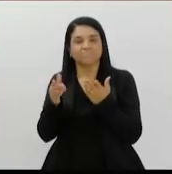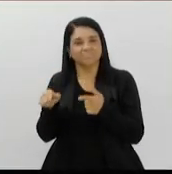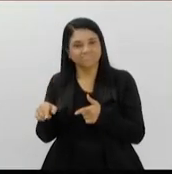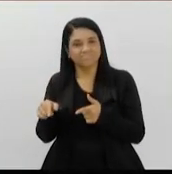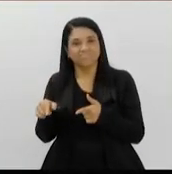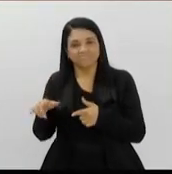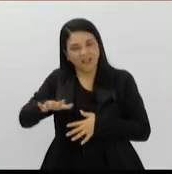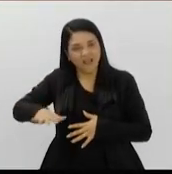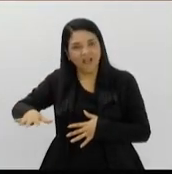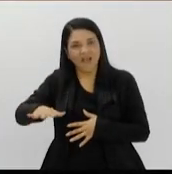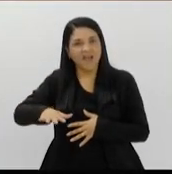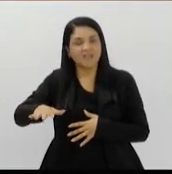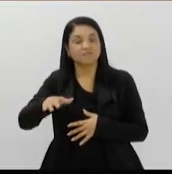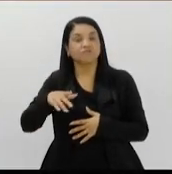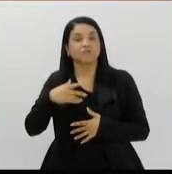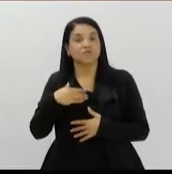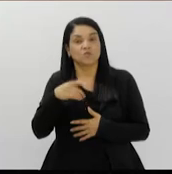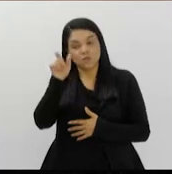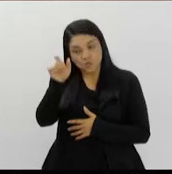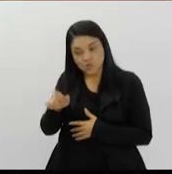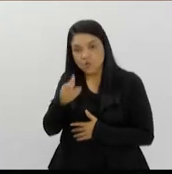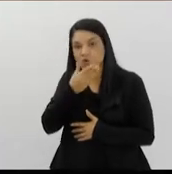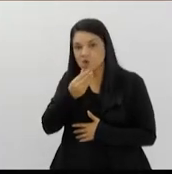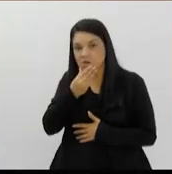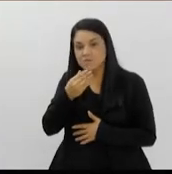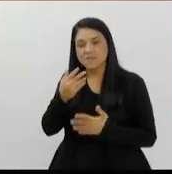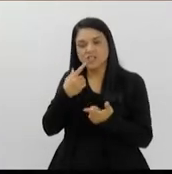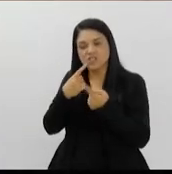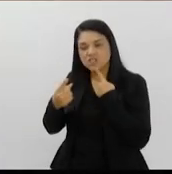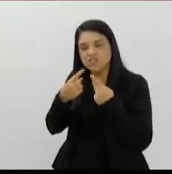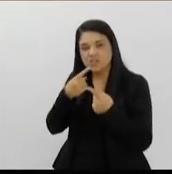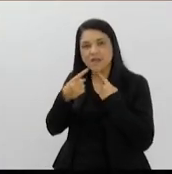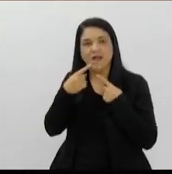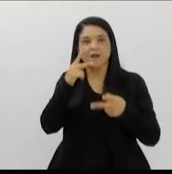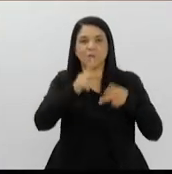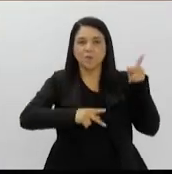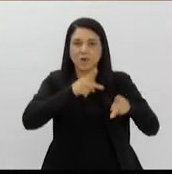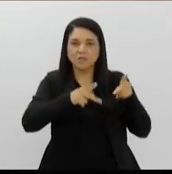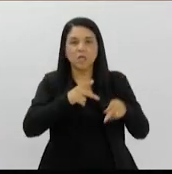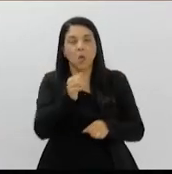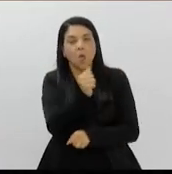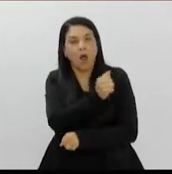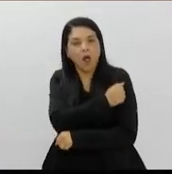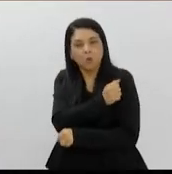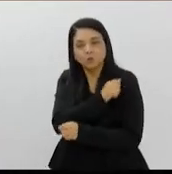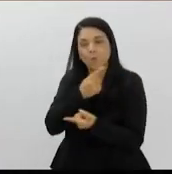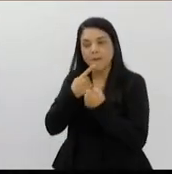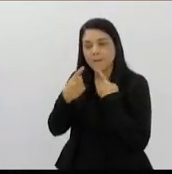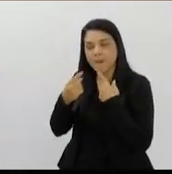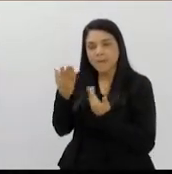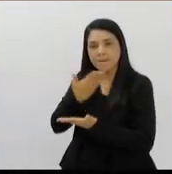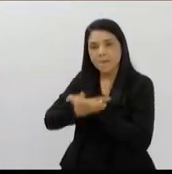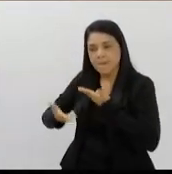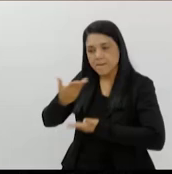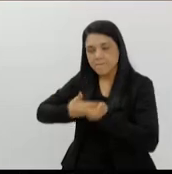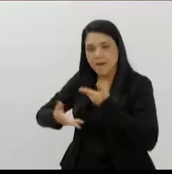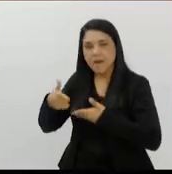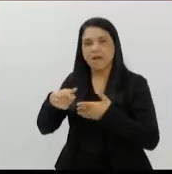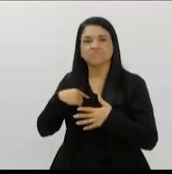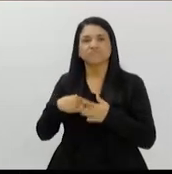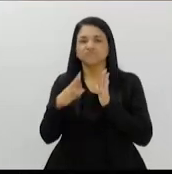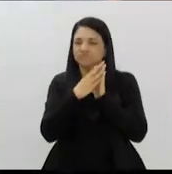cara que sempre teve um diálogo e atenção com a população, com os alunos. É um exemplo de pessoa, um exemplo